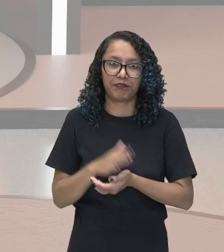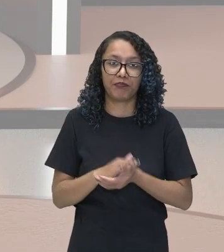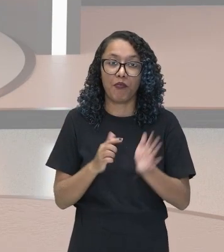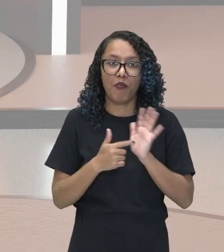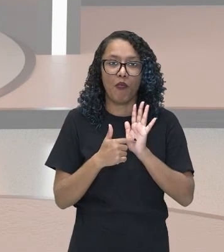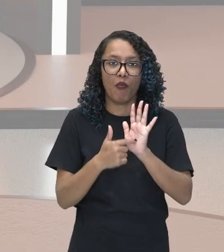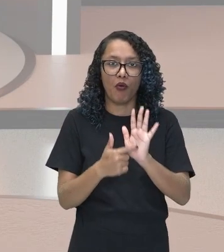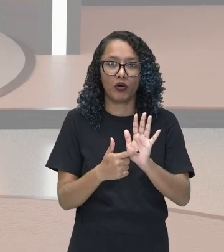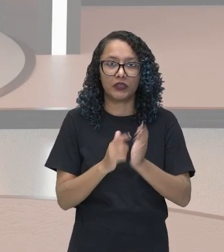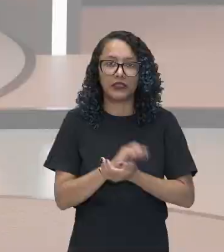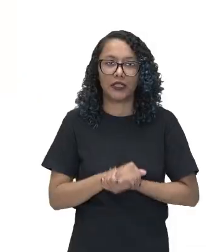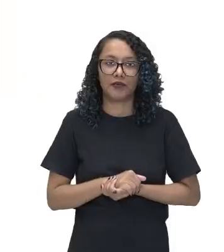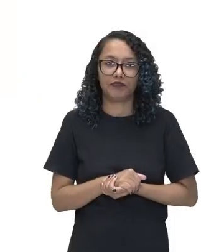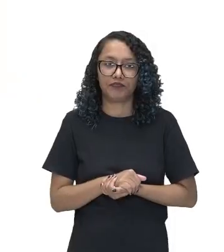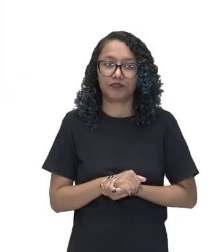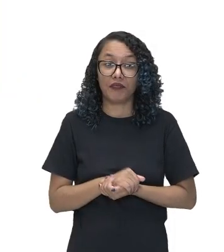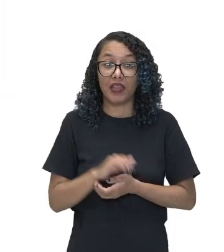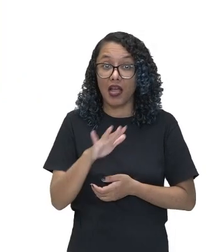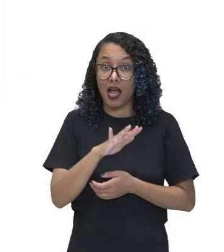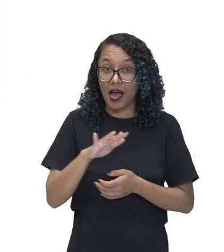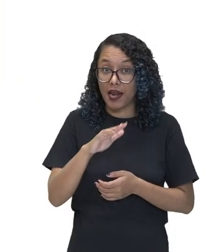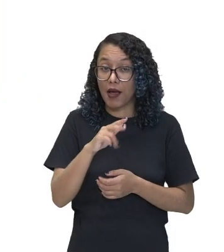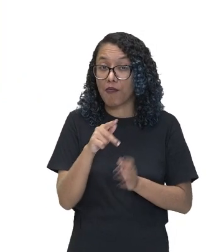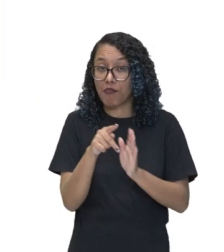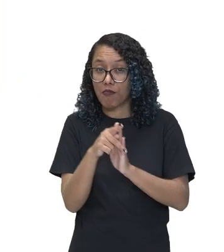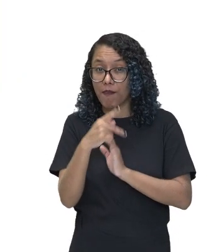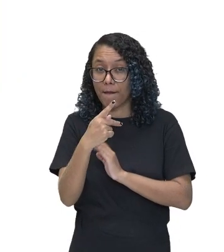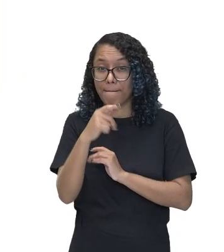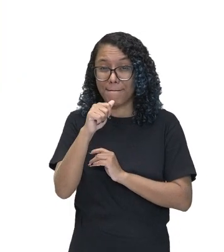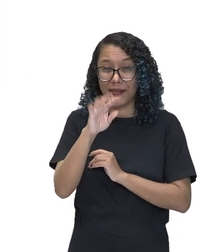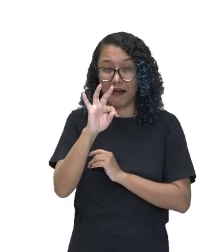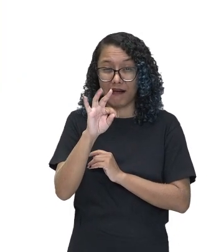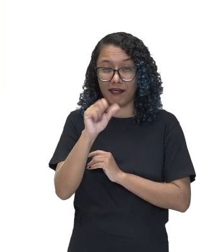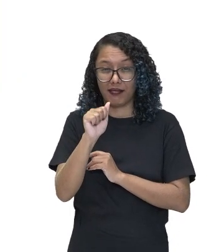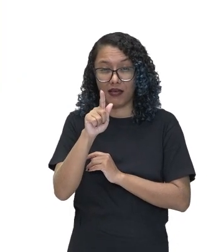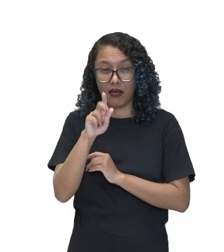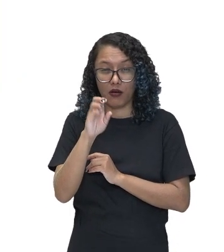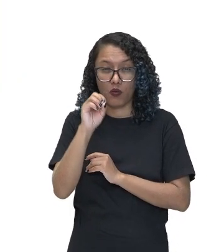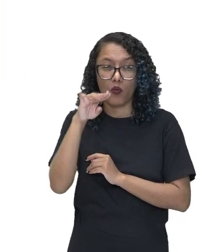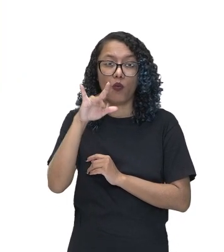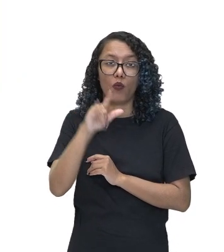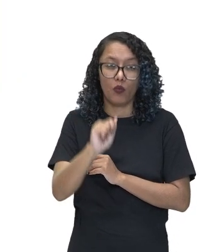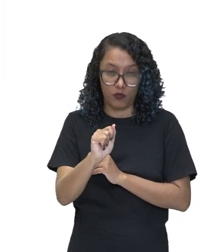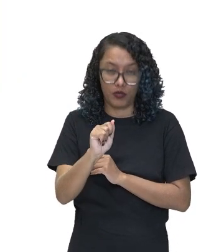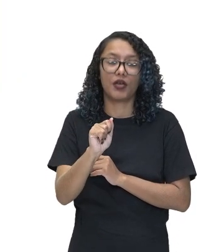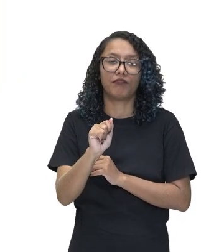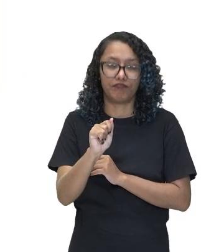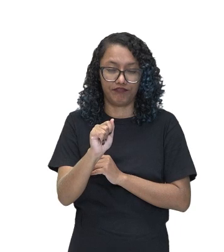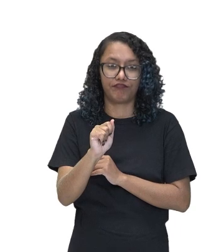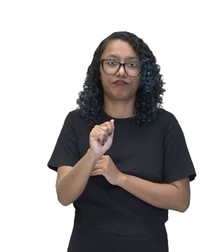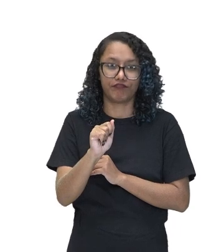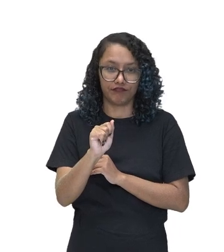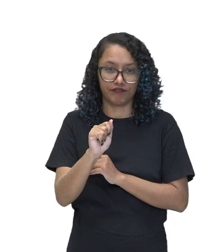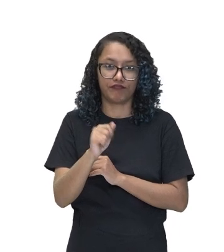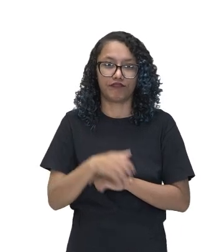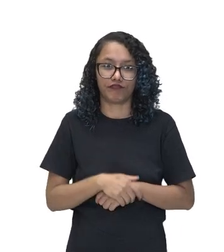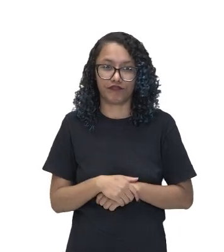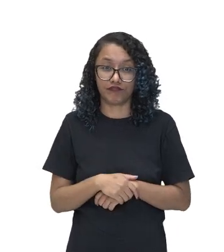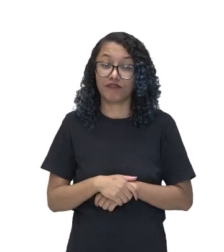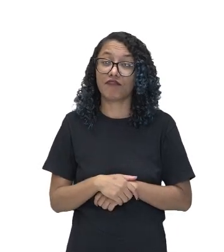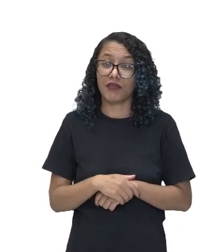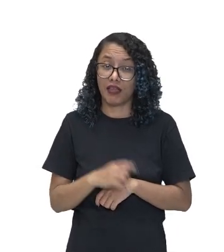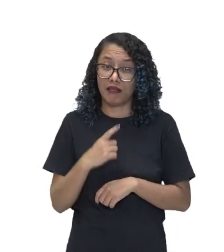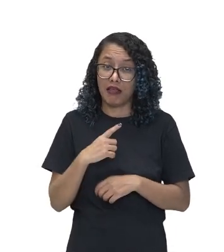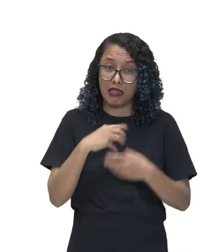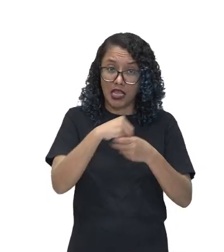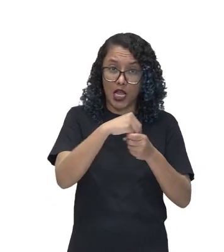compreende a Patagônia, que é uma área, né, que, como eu já disse, ela se estende aí pelo Chile e